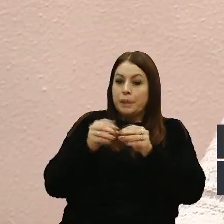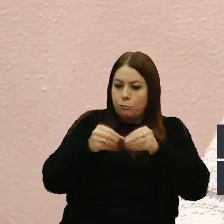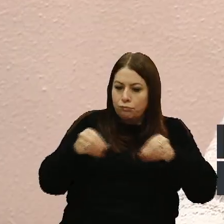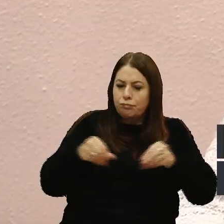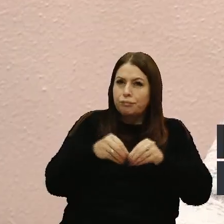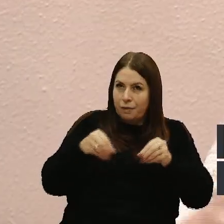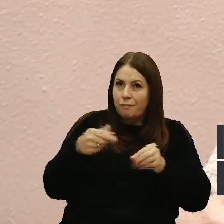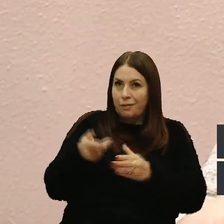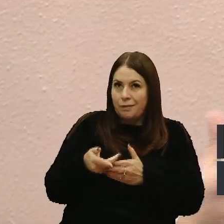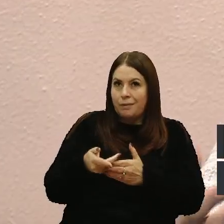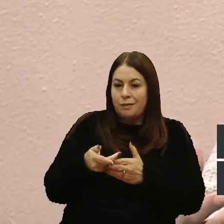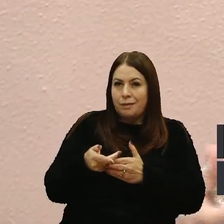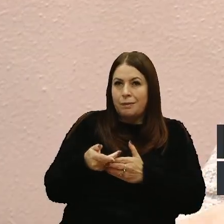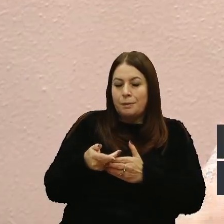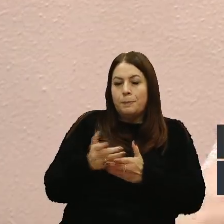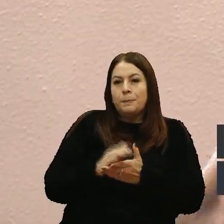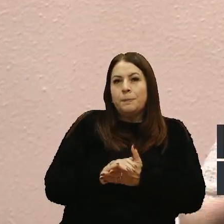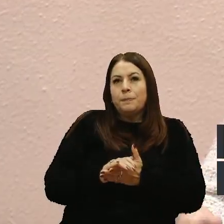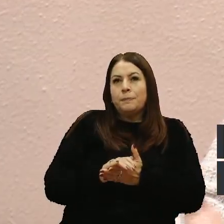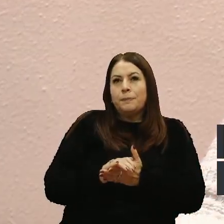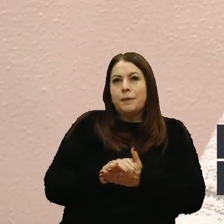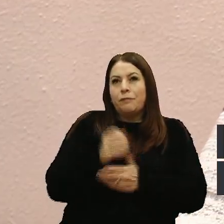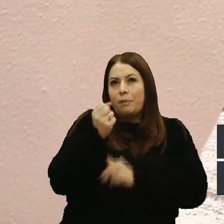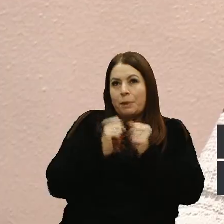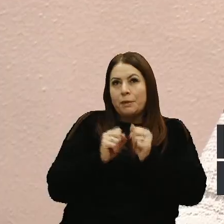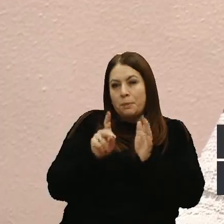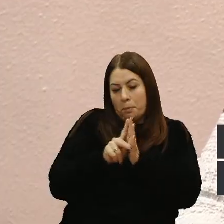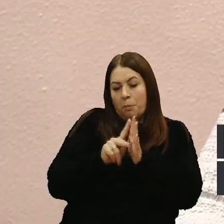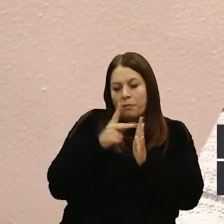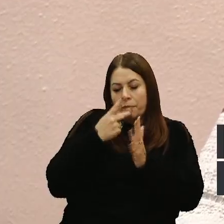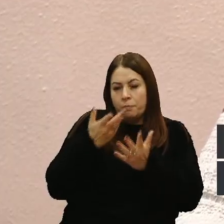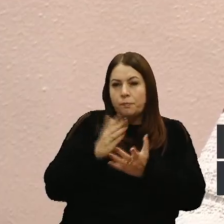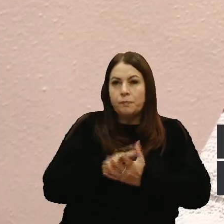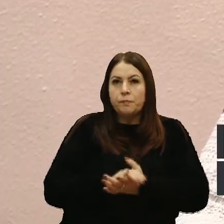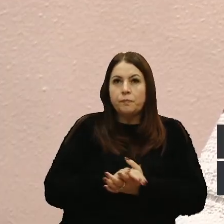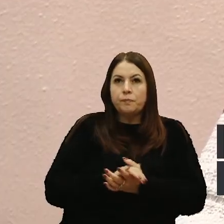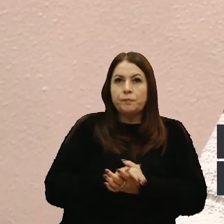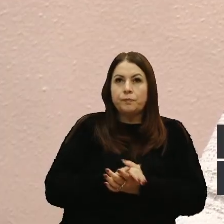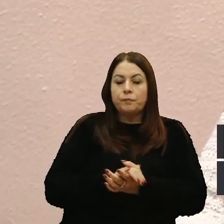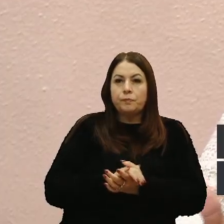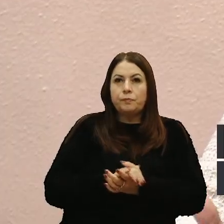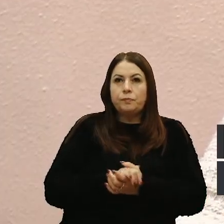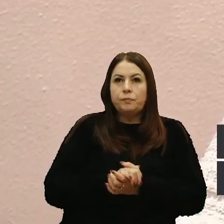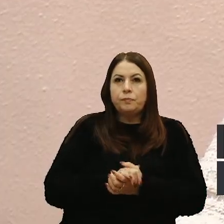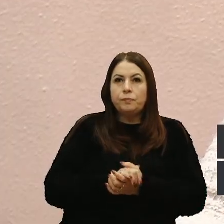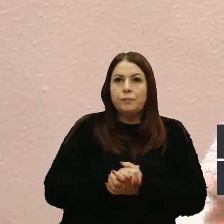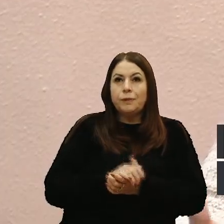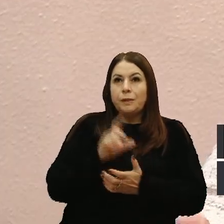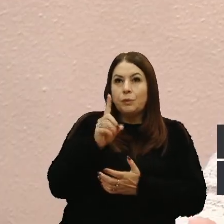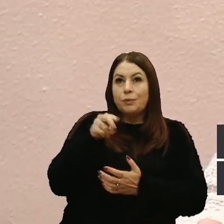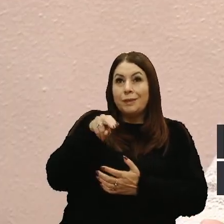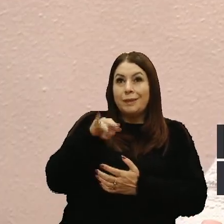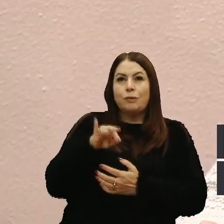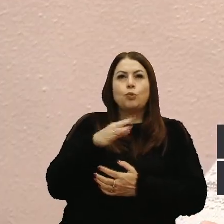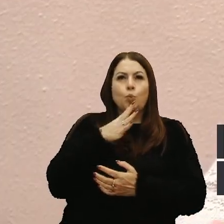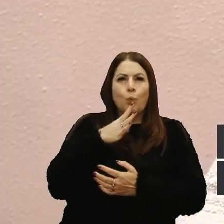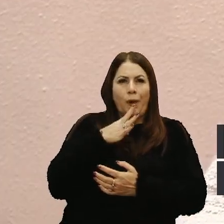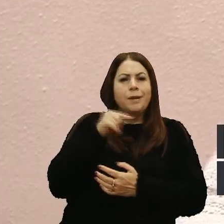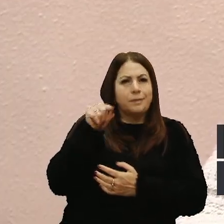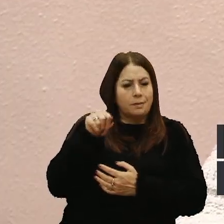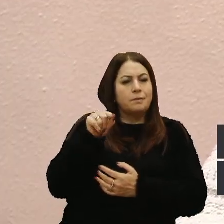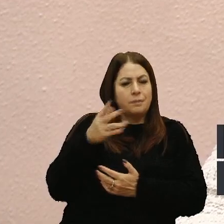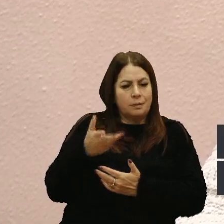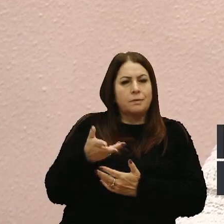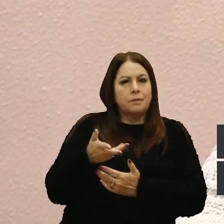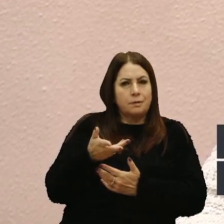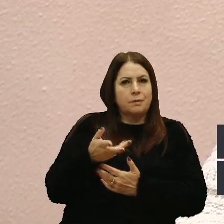toda a parte da fabricação propriamente dita da farinha. E o DENIT conhece muito bem este caso, o